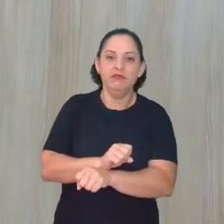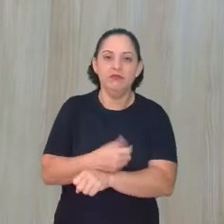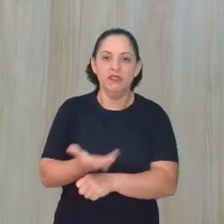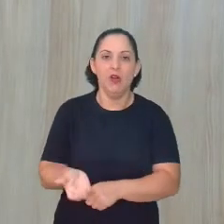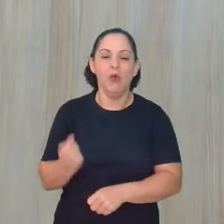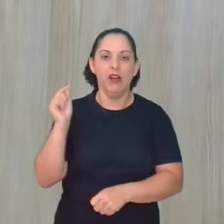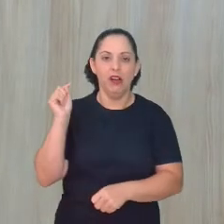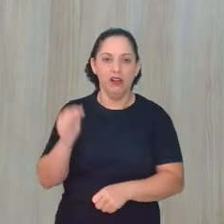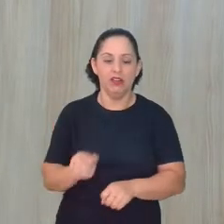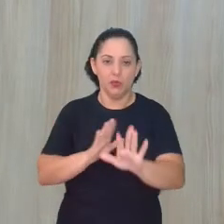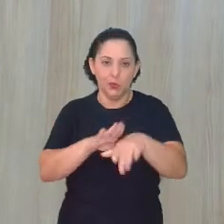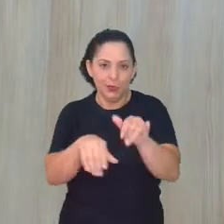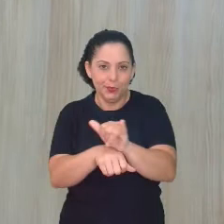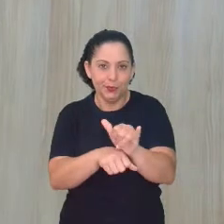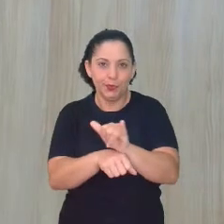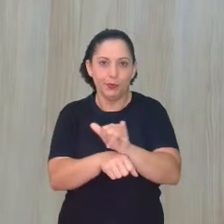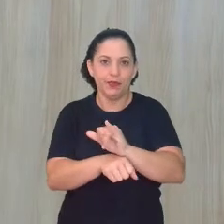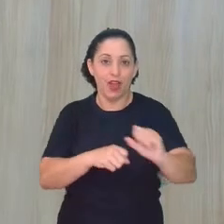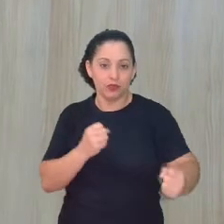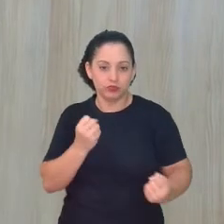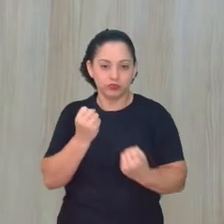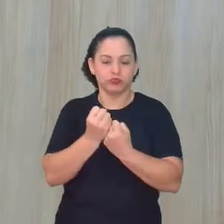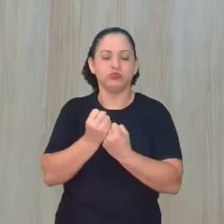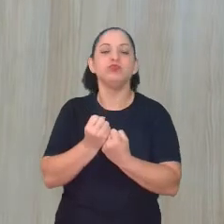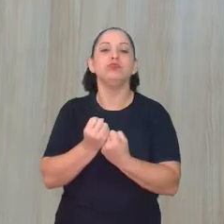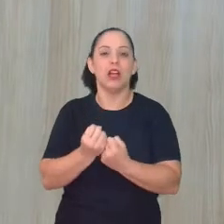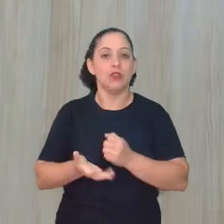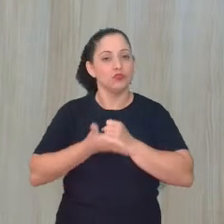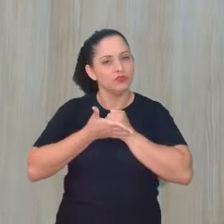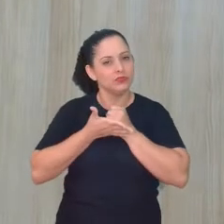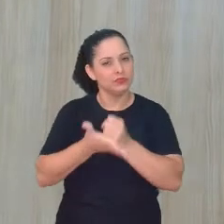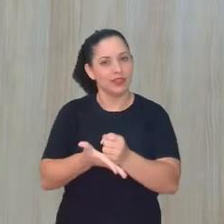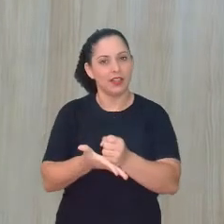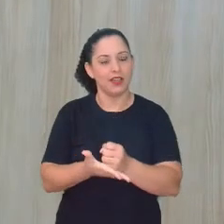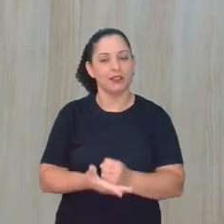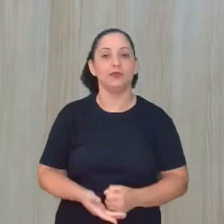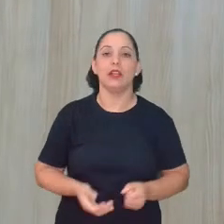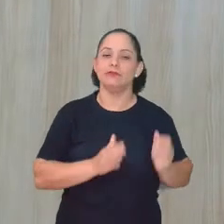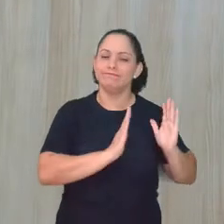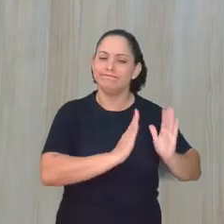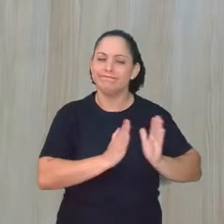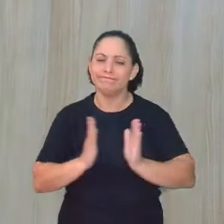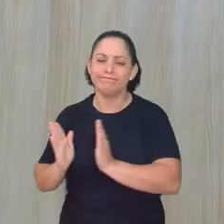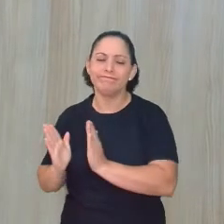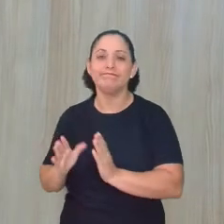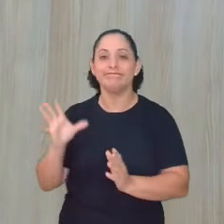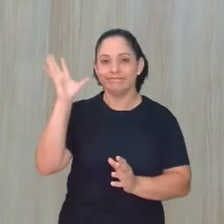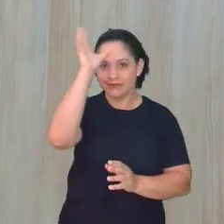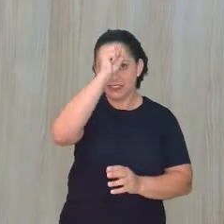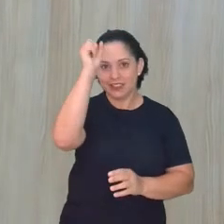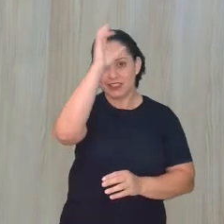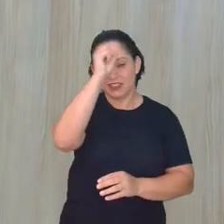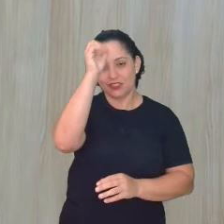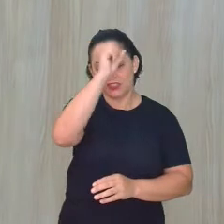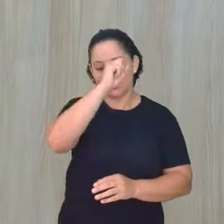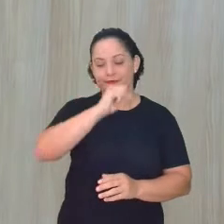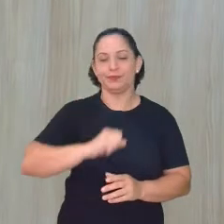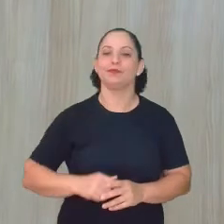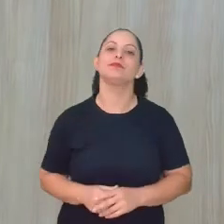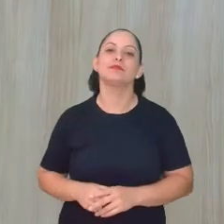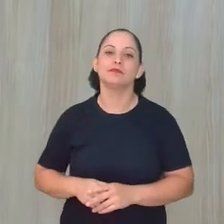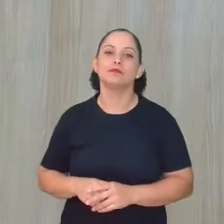uma plataforma que vai lhe auxiliar bastante, certo? No seu processo aí de ensino e aprendizado, tá